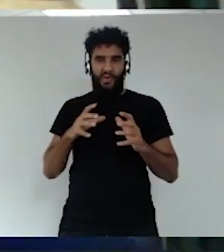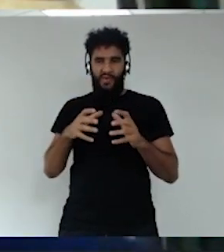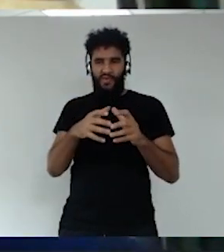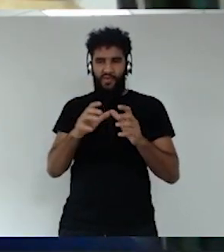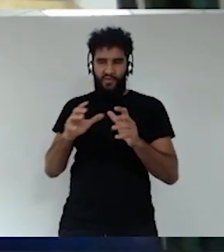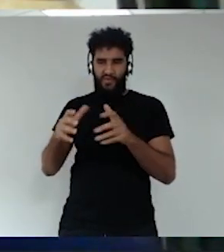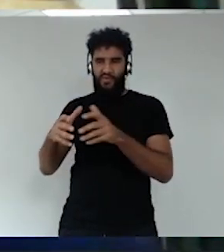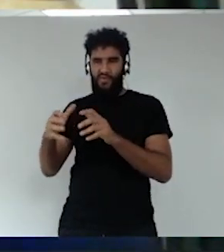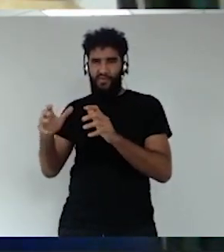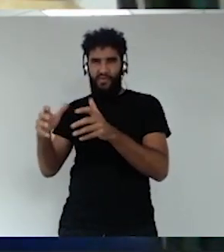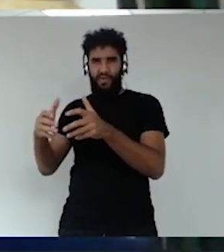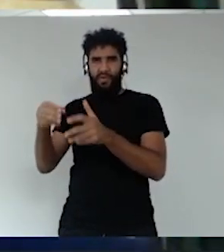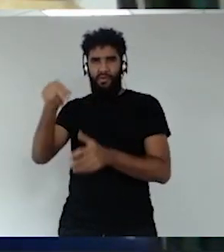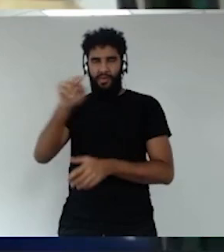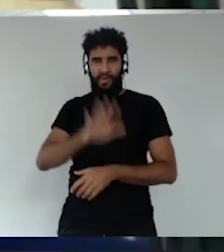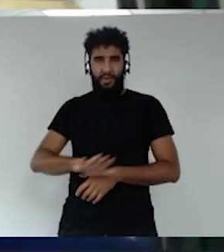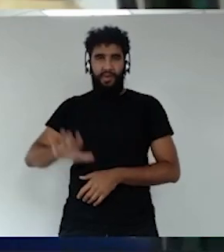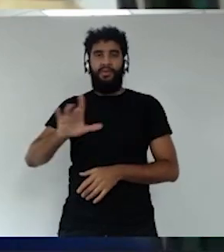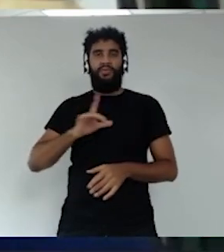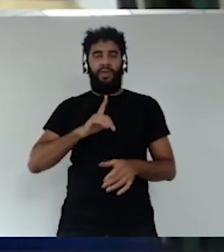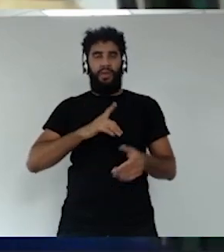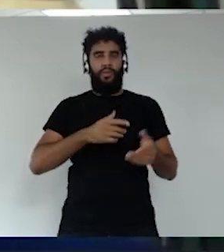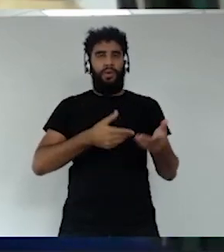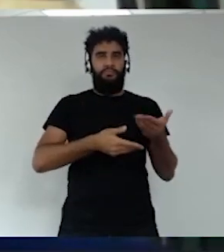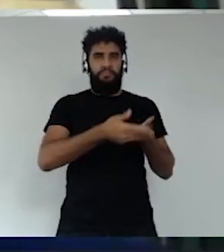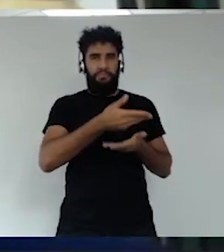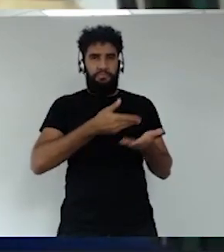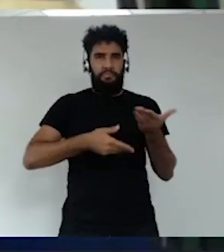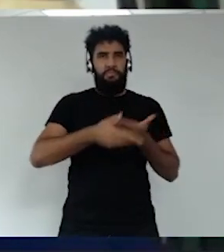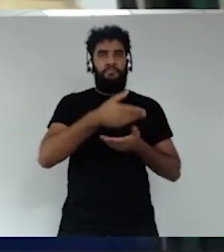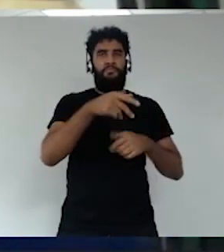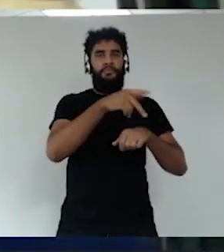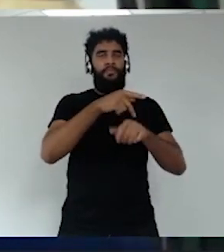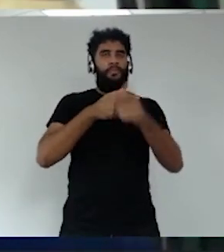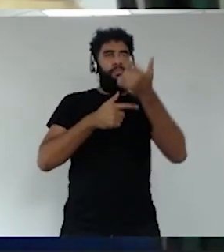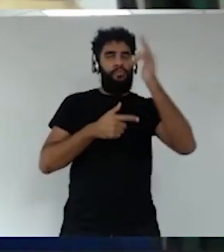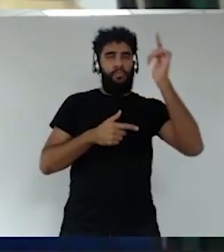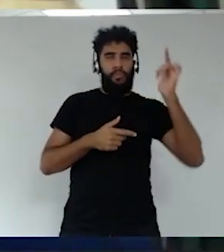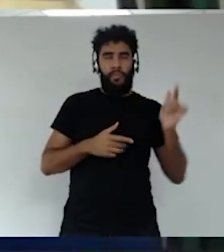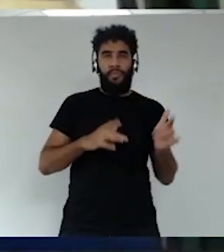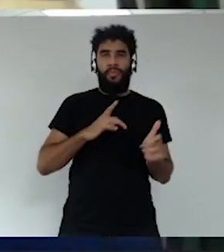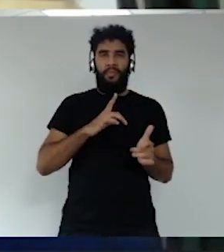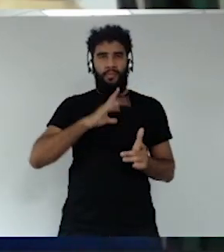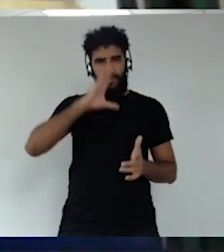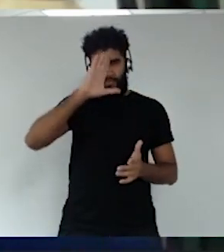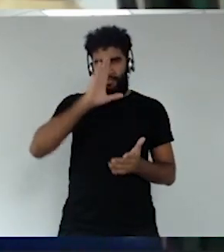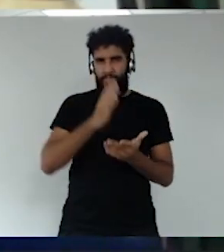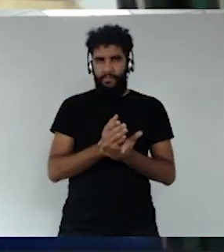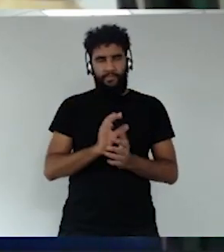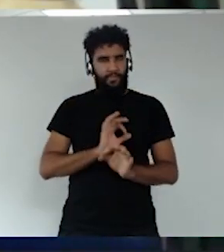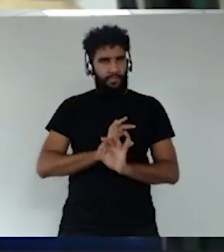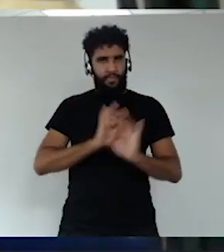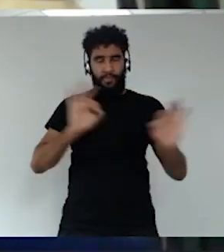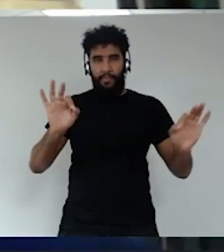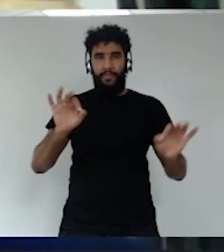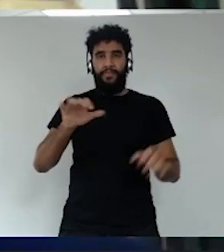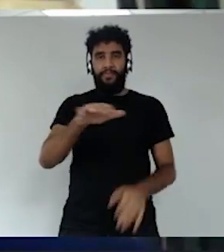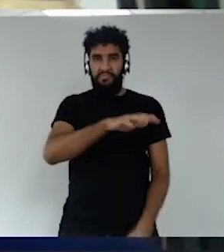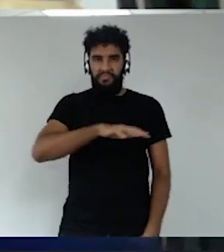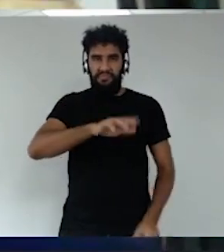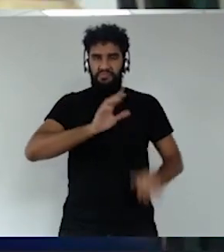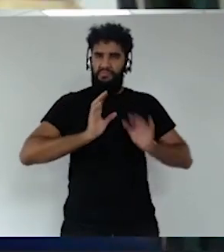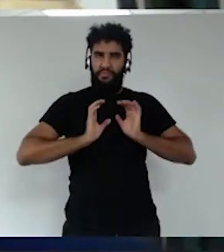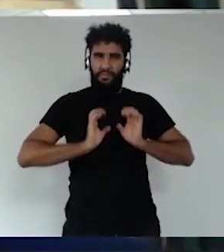nacional, articulada internacionalmente, de uma credibilidade incrível, um ambiente extremamente